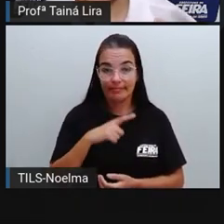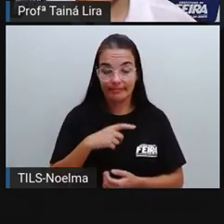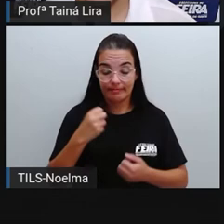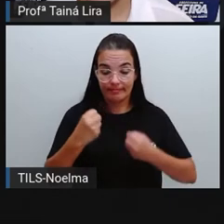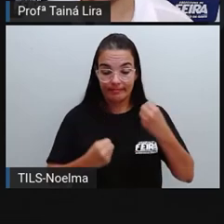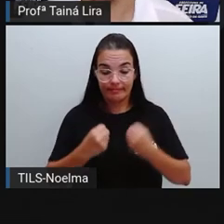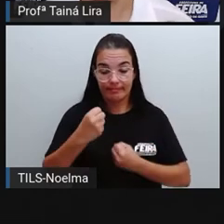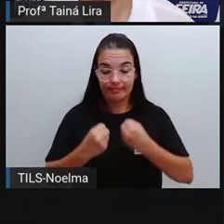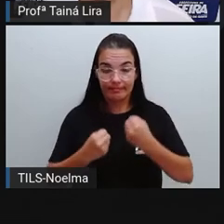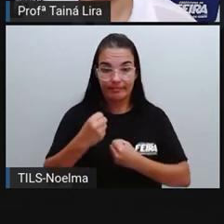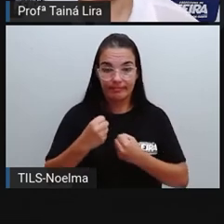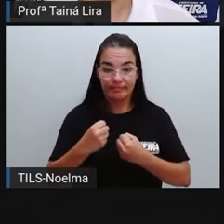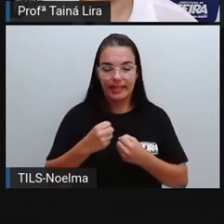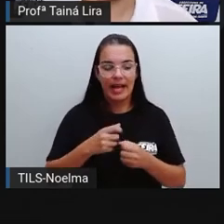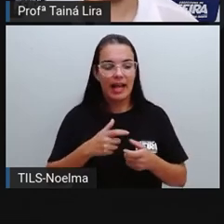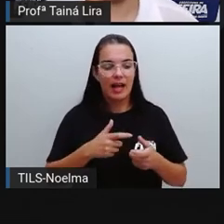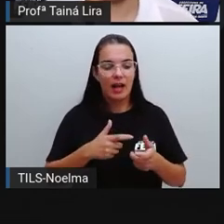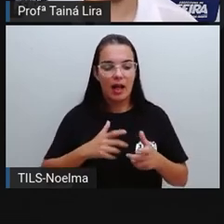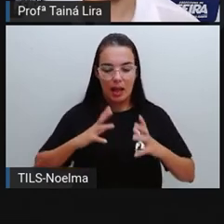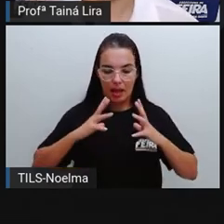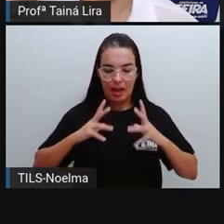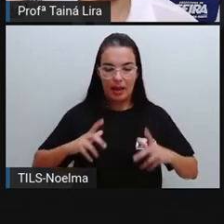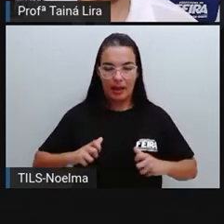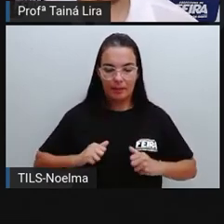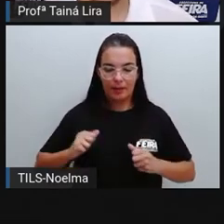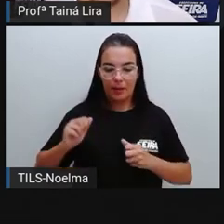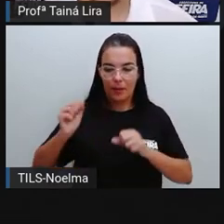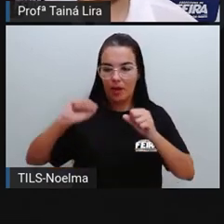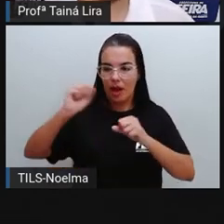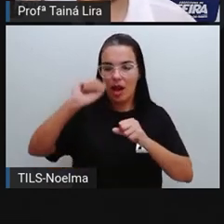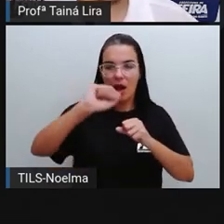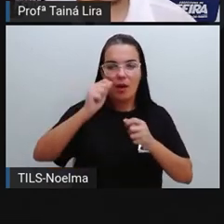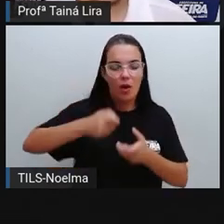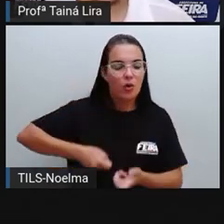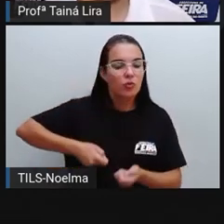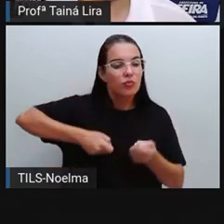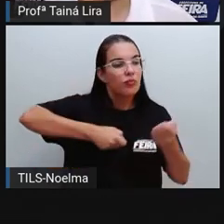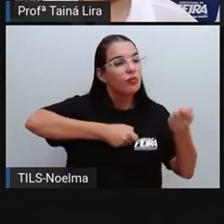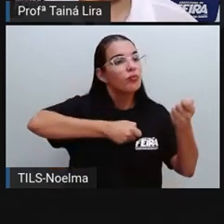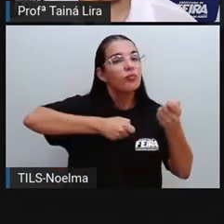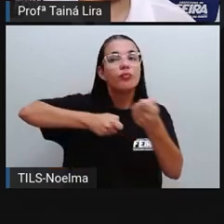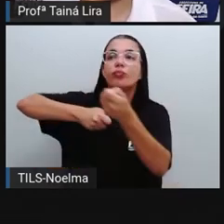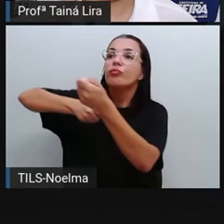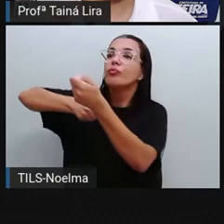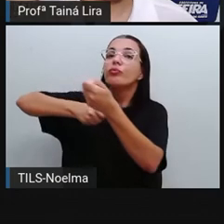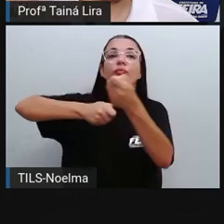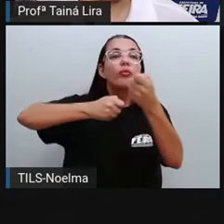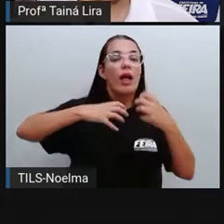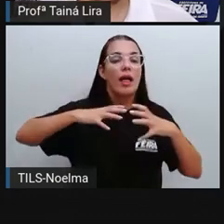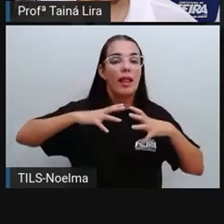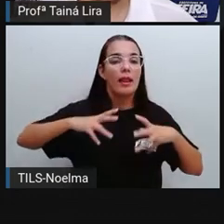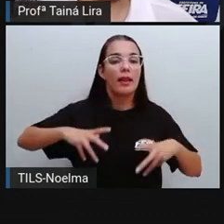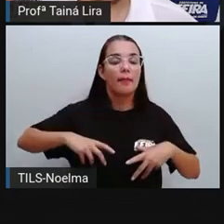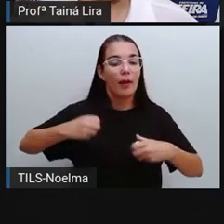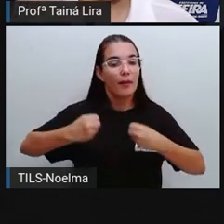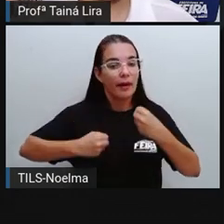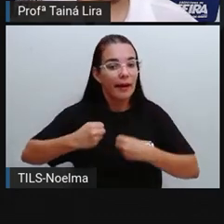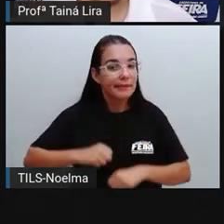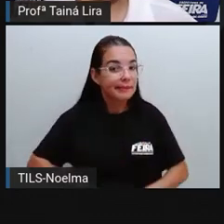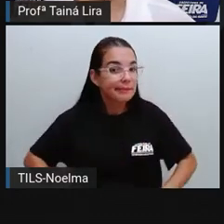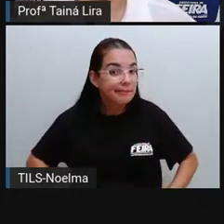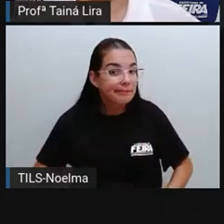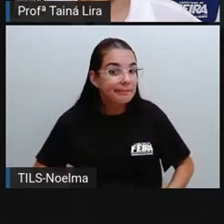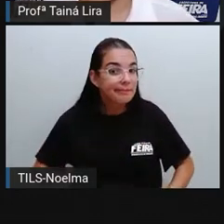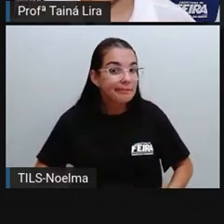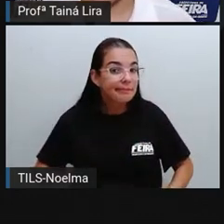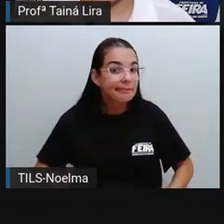lavam em casa, e ao invés de encher balde, vai usar a mangueira, né? porque a mangueira passa muito